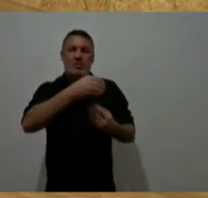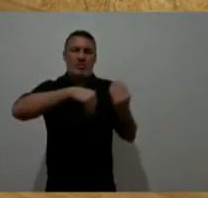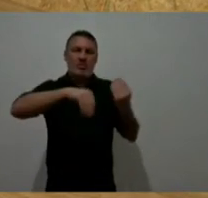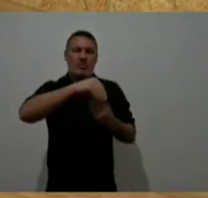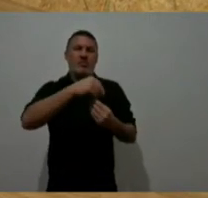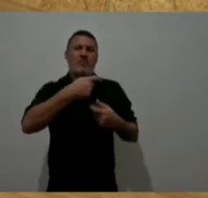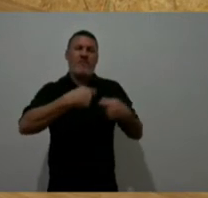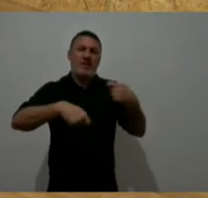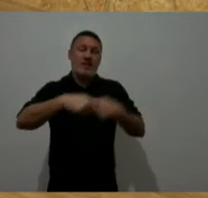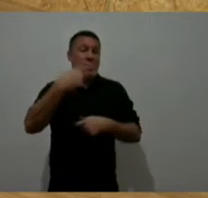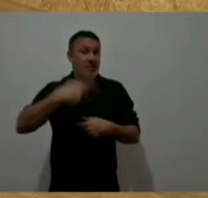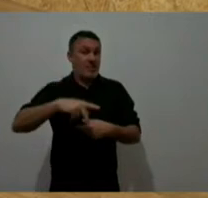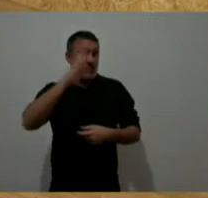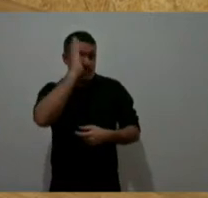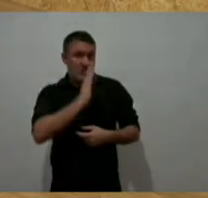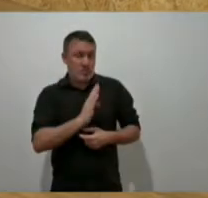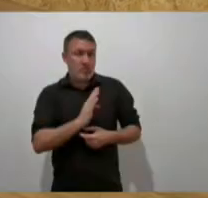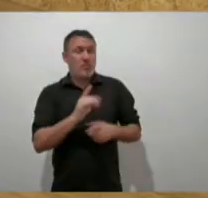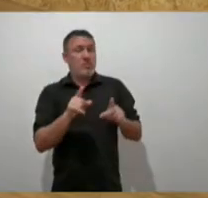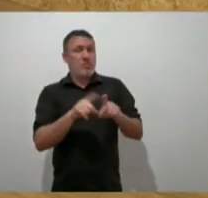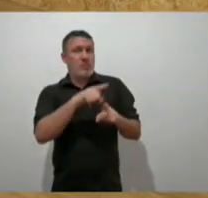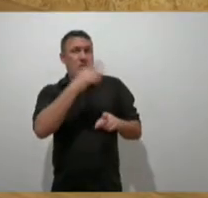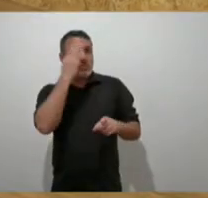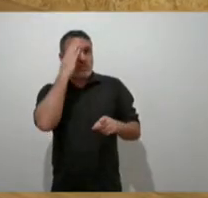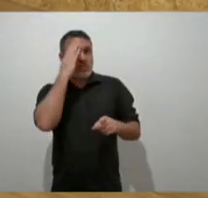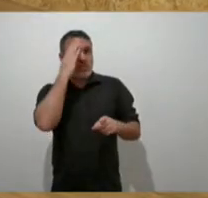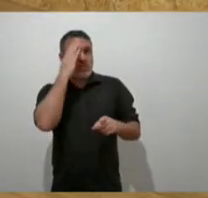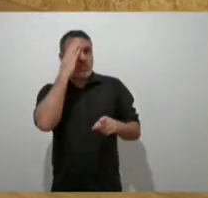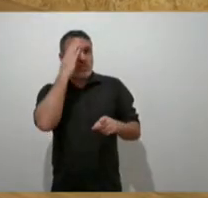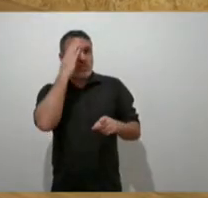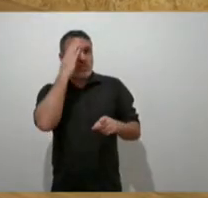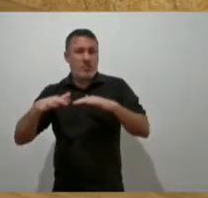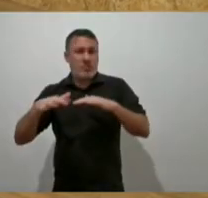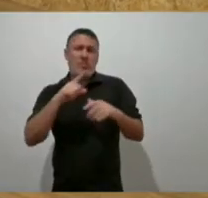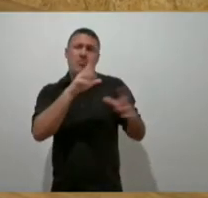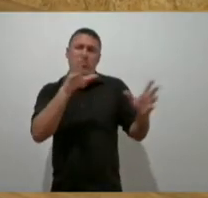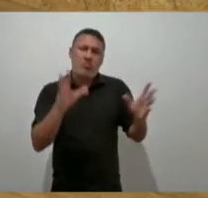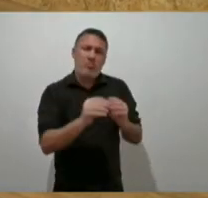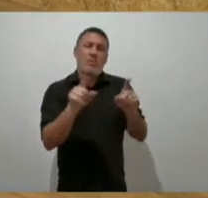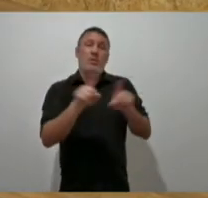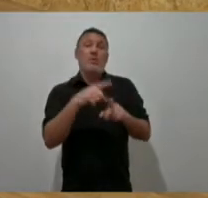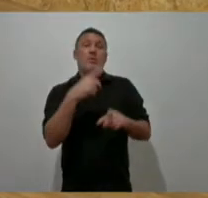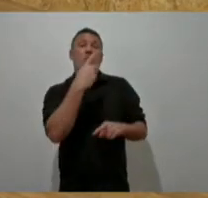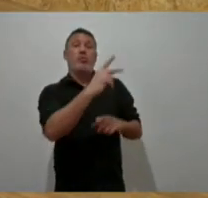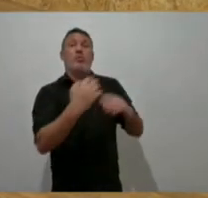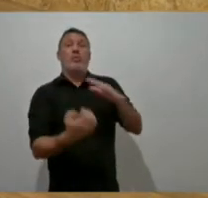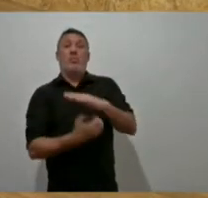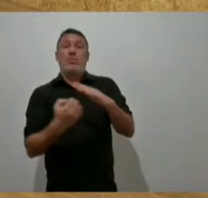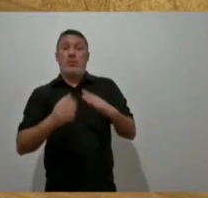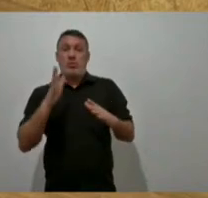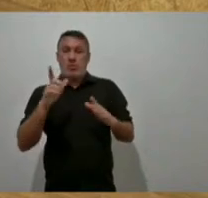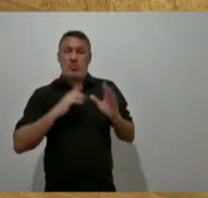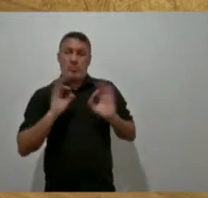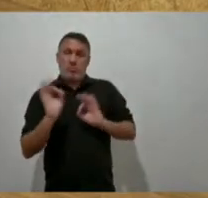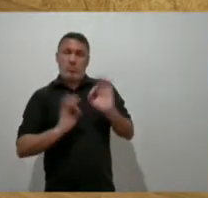avançar esse movimento, mas também queria que você falasse um pouco sobre como que a Porto Seguro está se preparando para esse novo momento. Bom dia, Bruno.